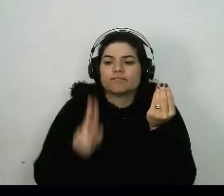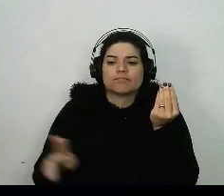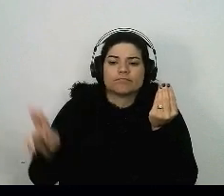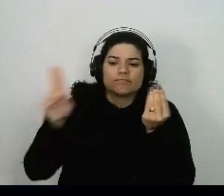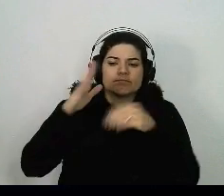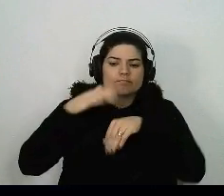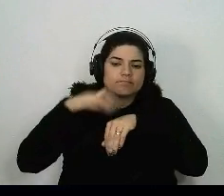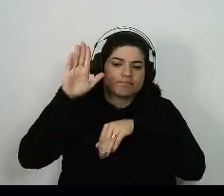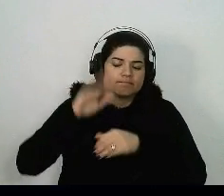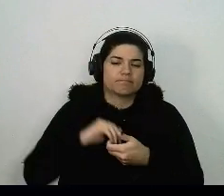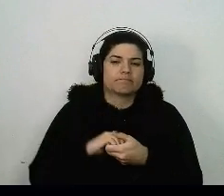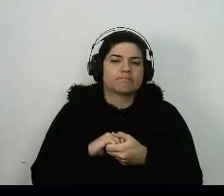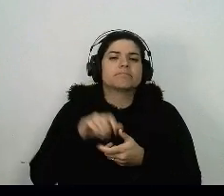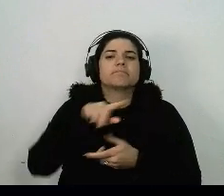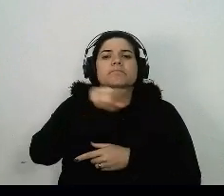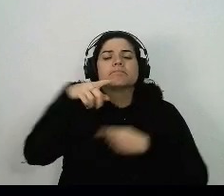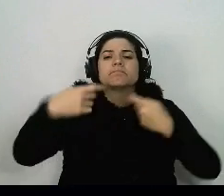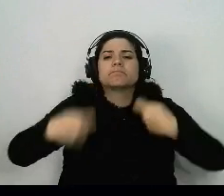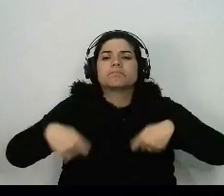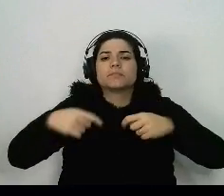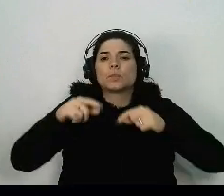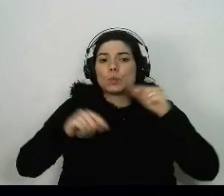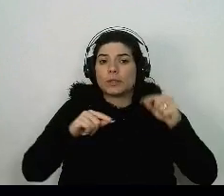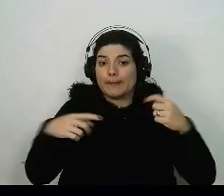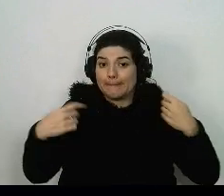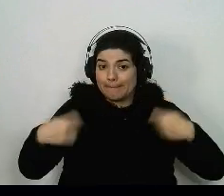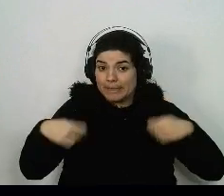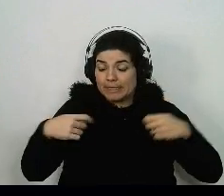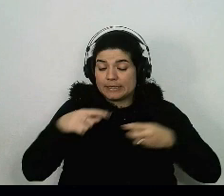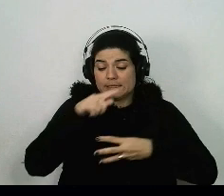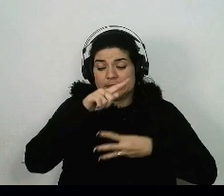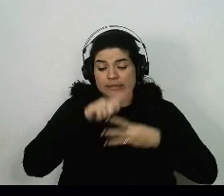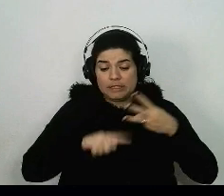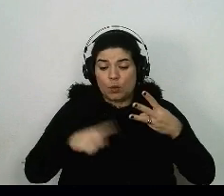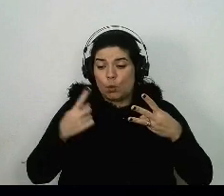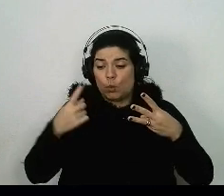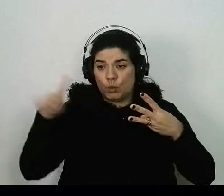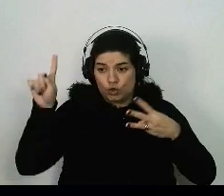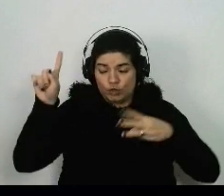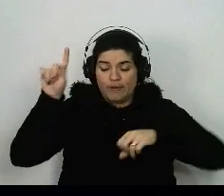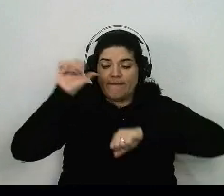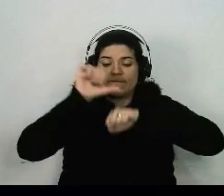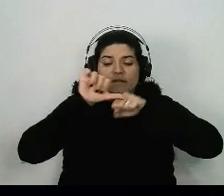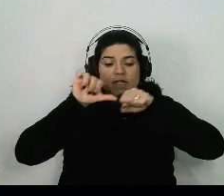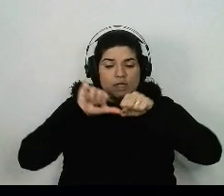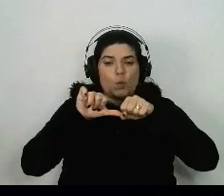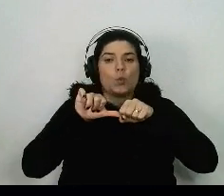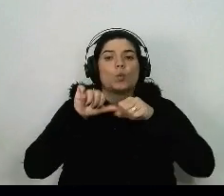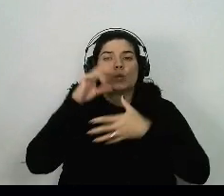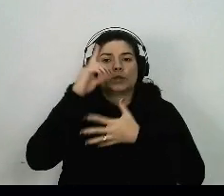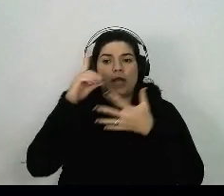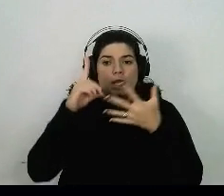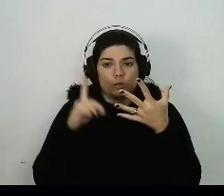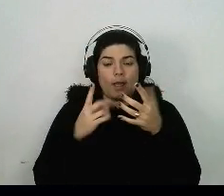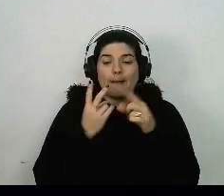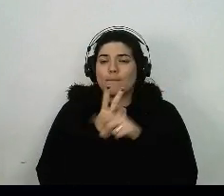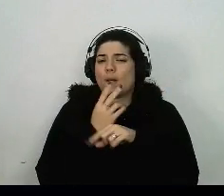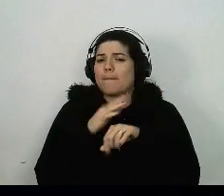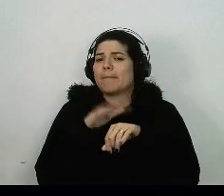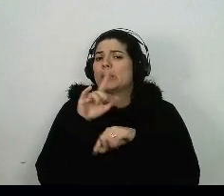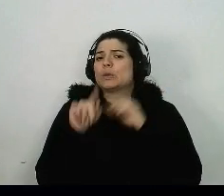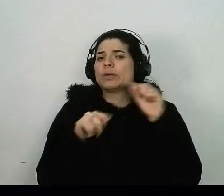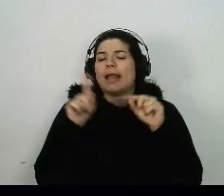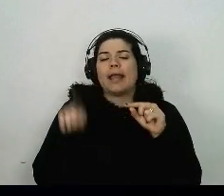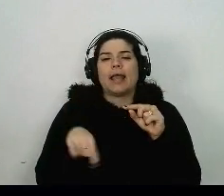E o que eles precisavam? Apesar de precisar manter as 3 últimas versões daquele dado, A busca maior seria sempre pela